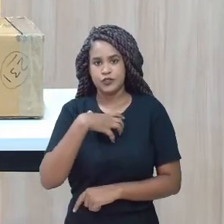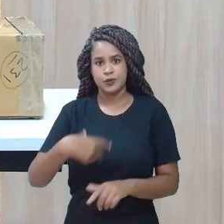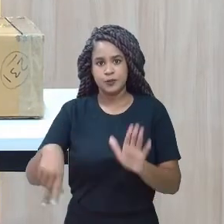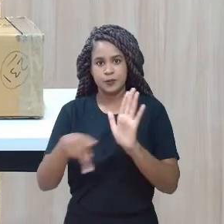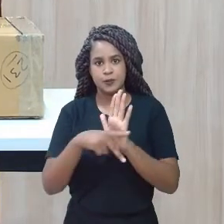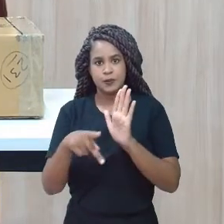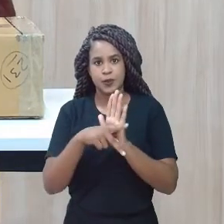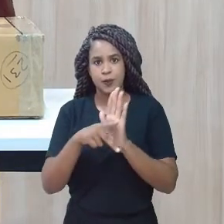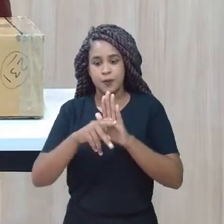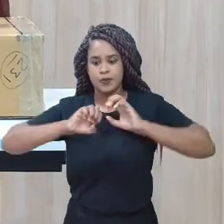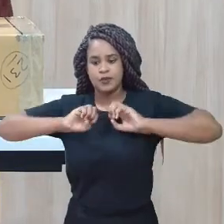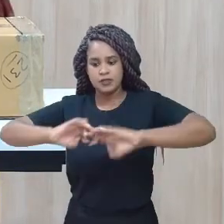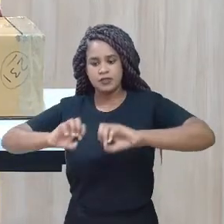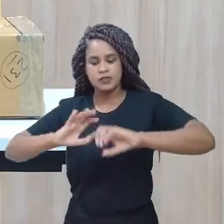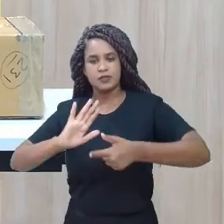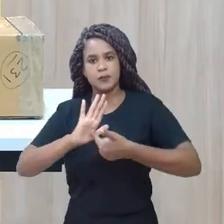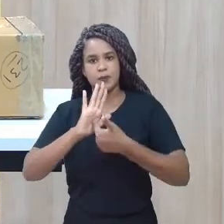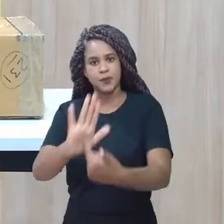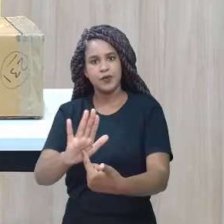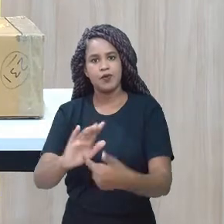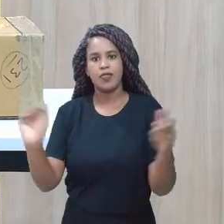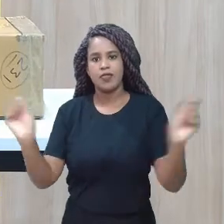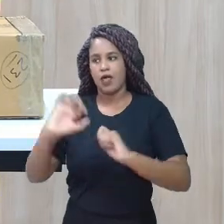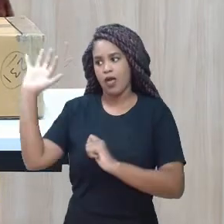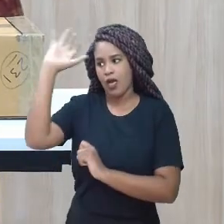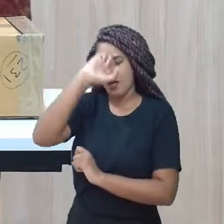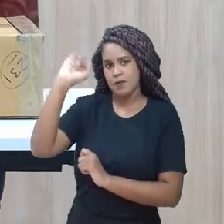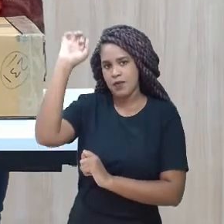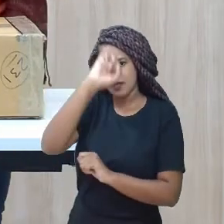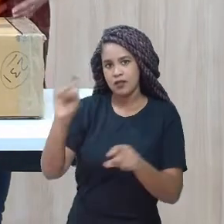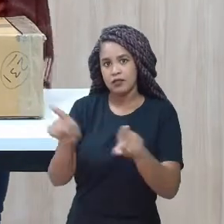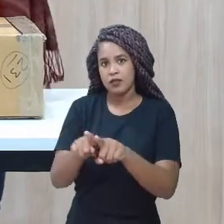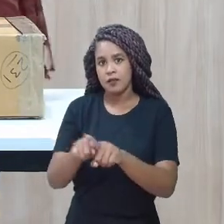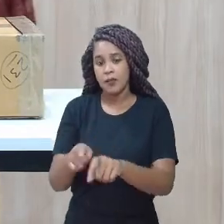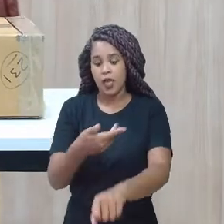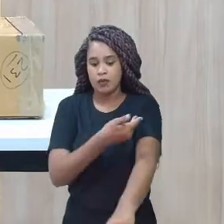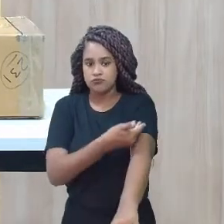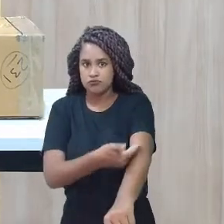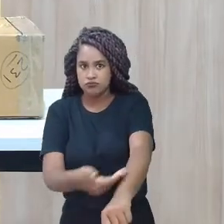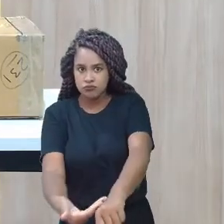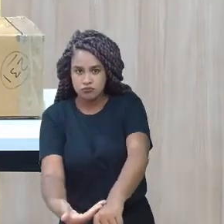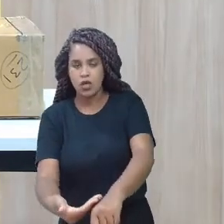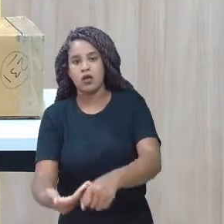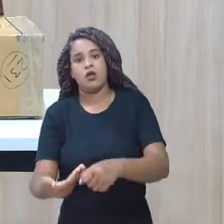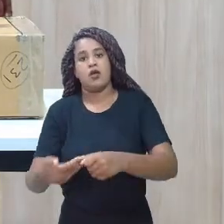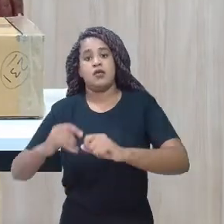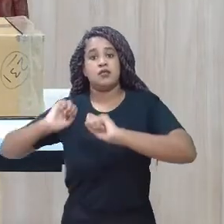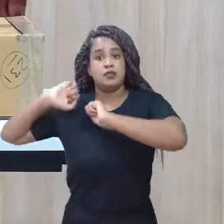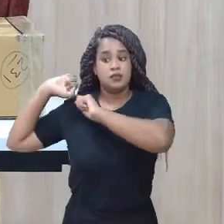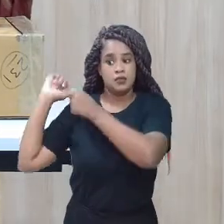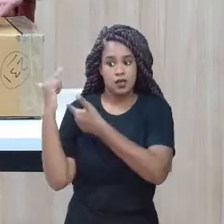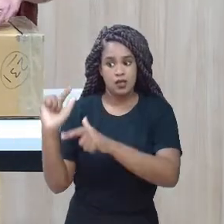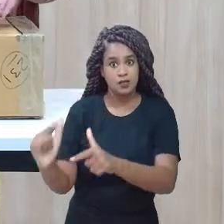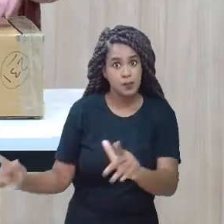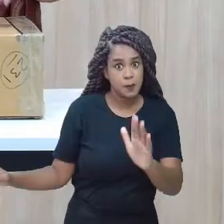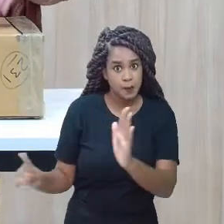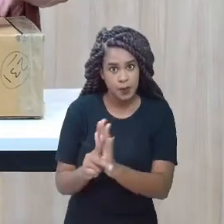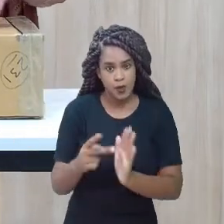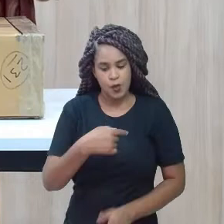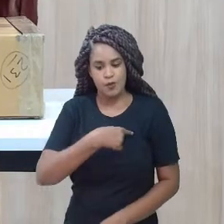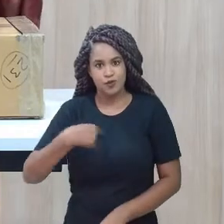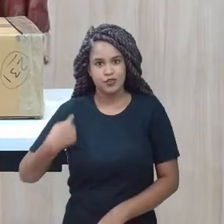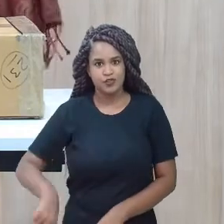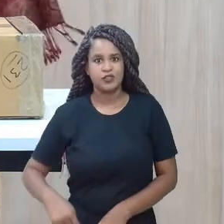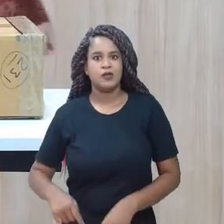ao aprendizado, de levar os costumes, de levar a tradição